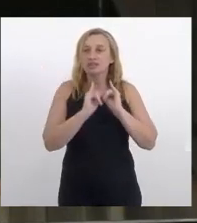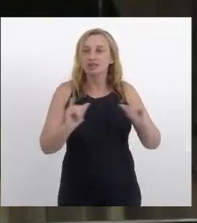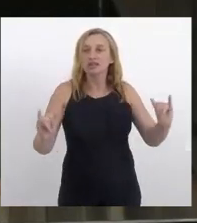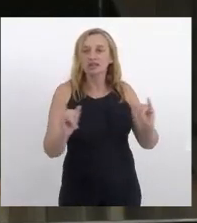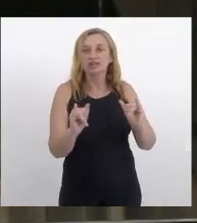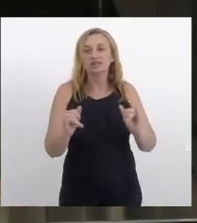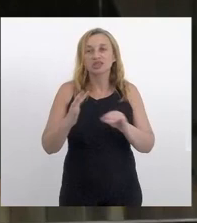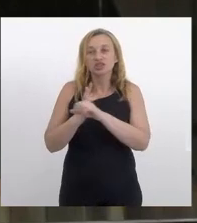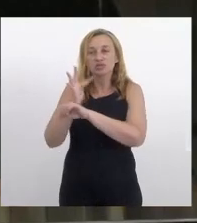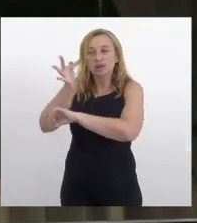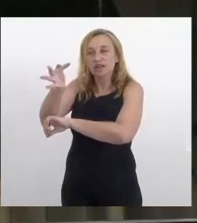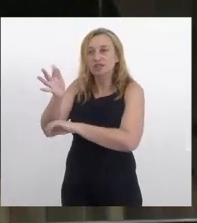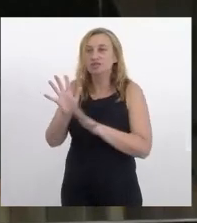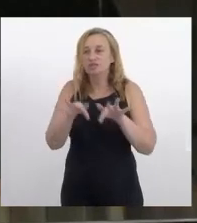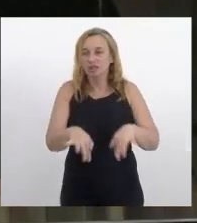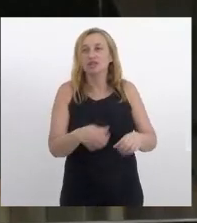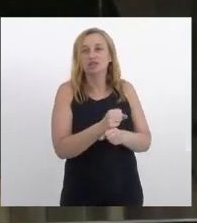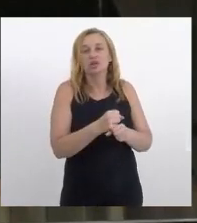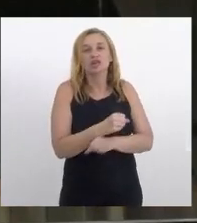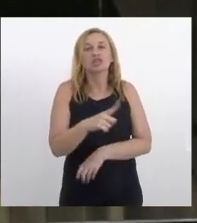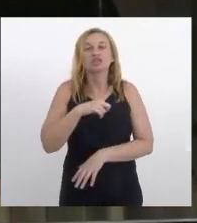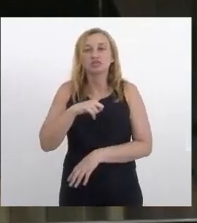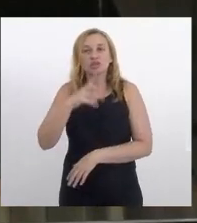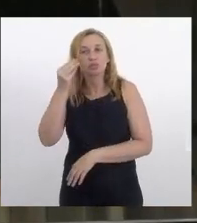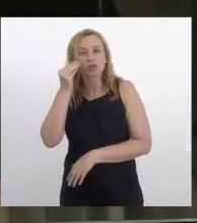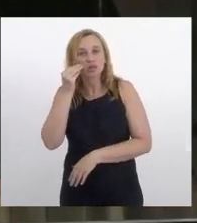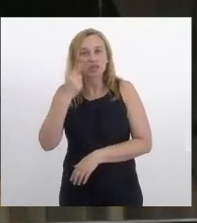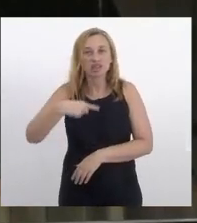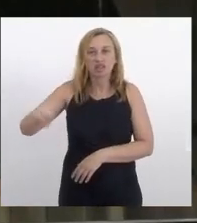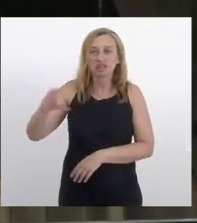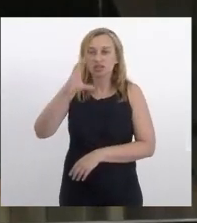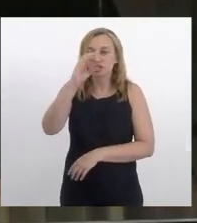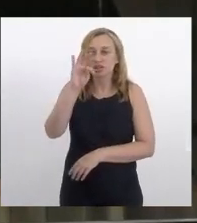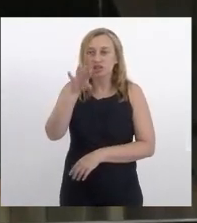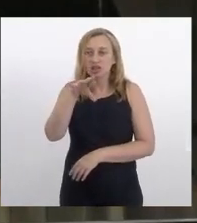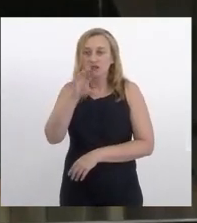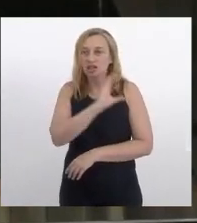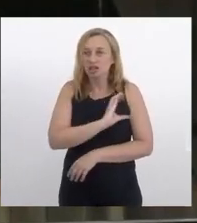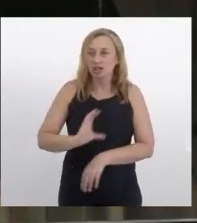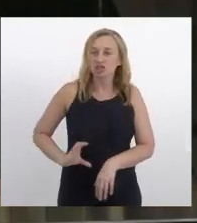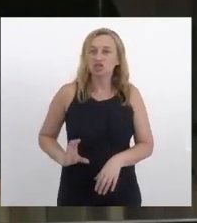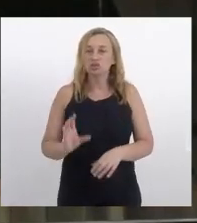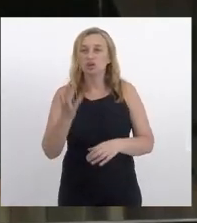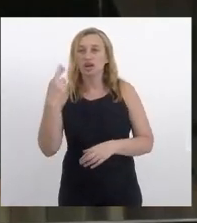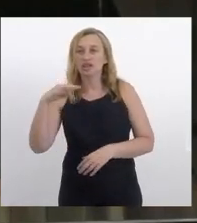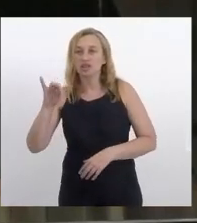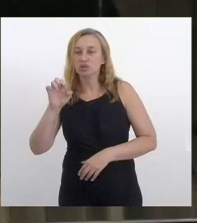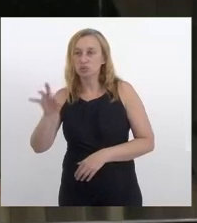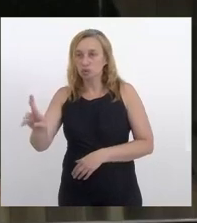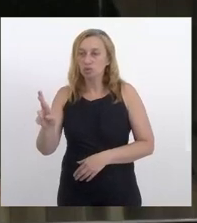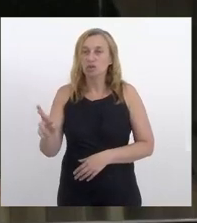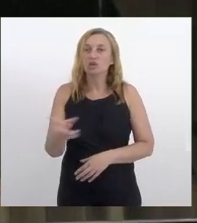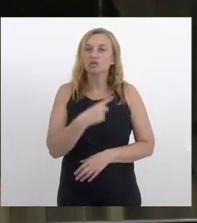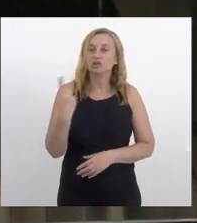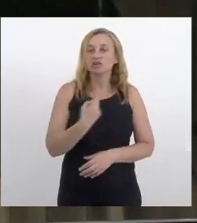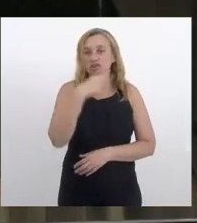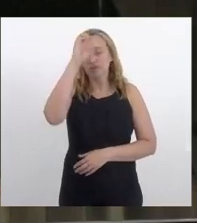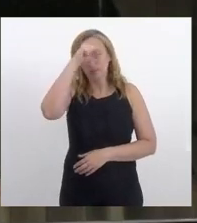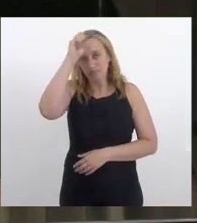ano, que nós tivemos depois a oportunidade no Cristo Redentor também de nos encontrar. Portanto, nós vamos aprendendo